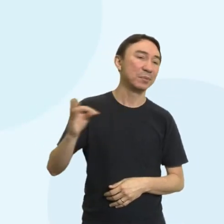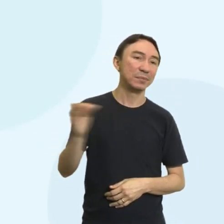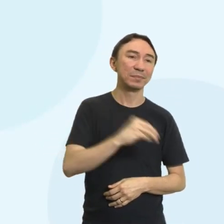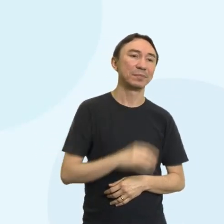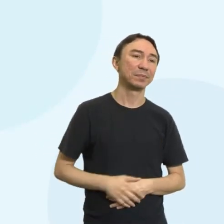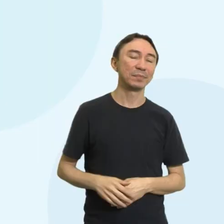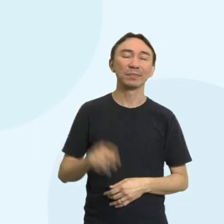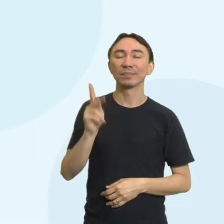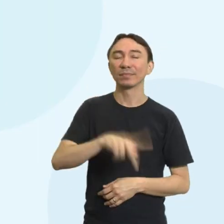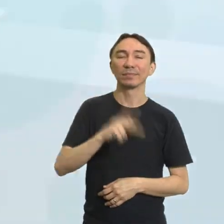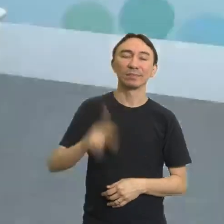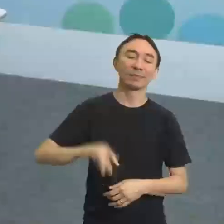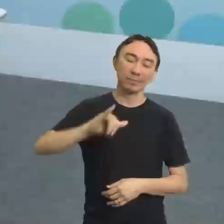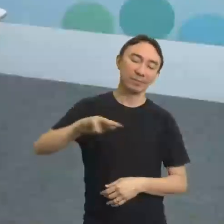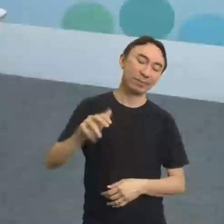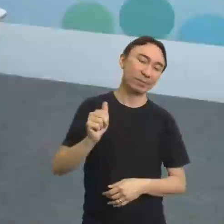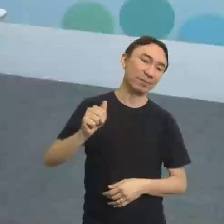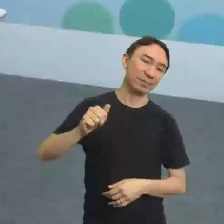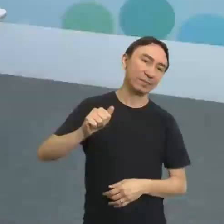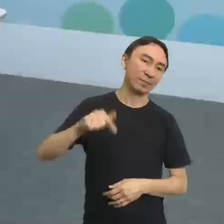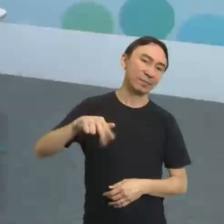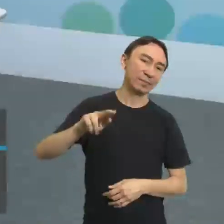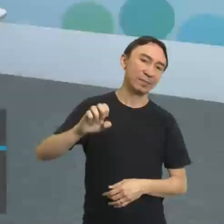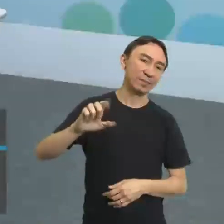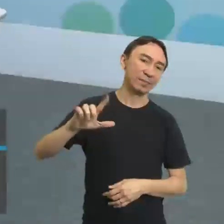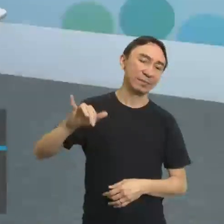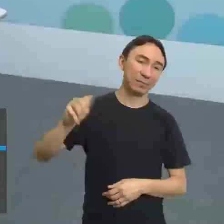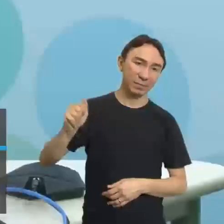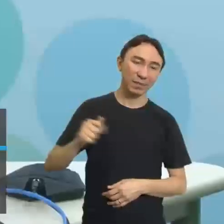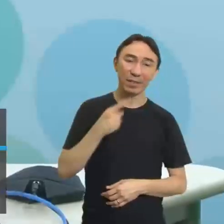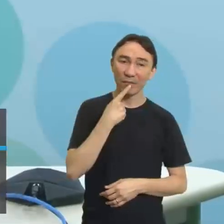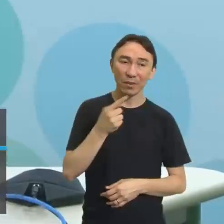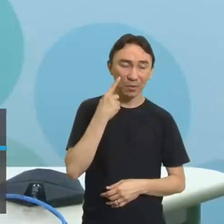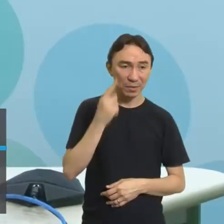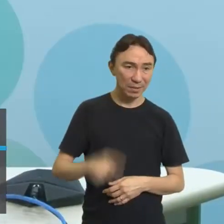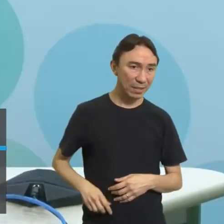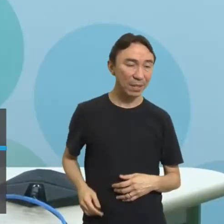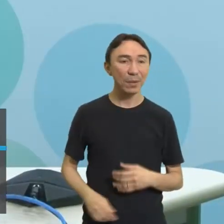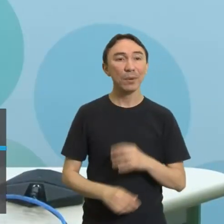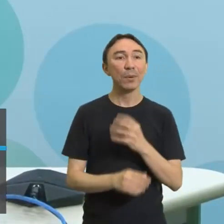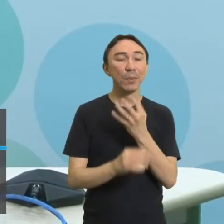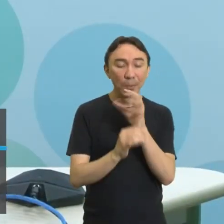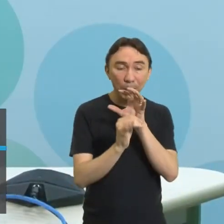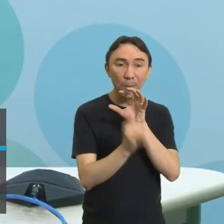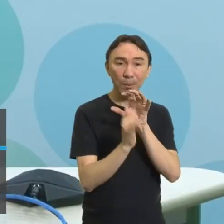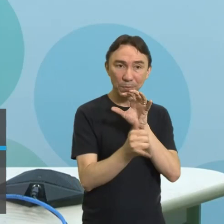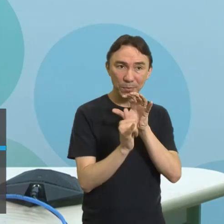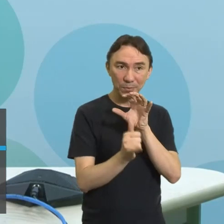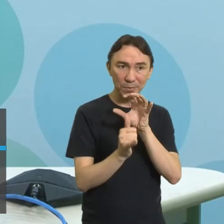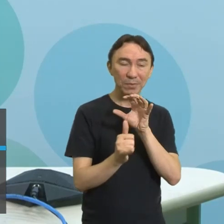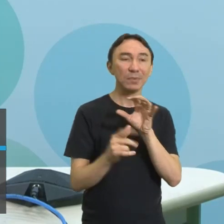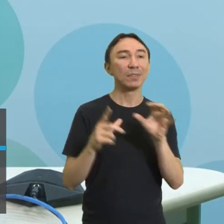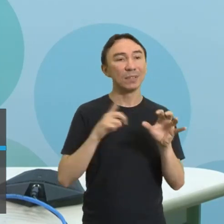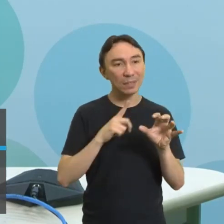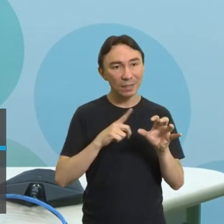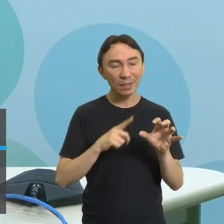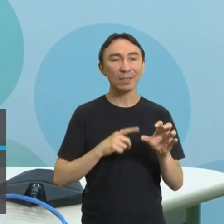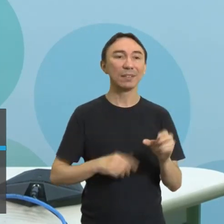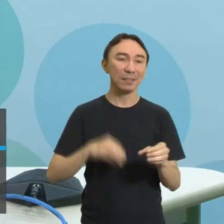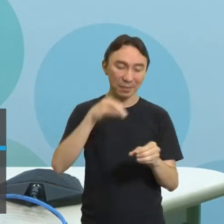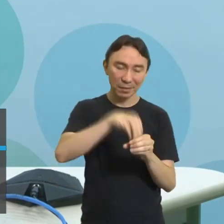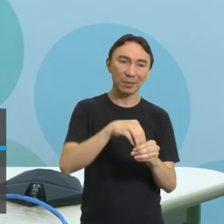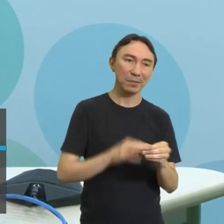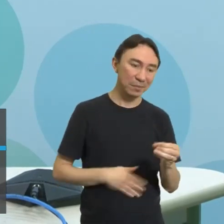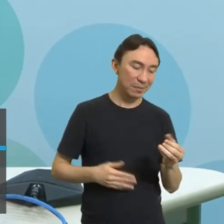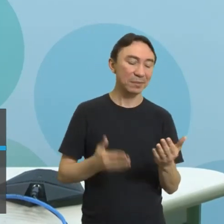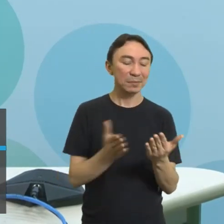professora Jaqueline, ela disse que esse conto da Bruxa e o Caldeirão tem no material do terceiro ano do Ler e Escrever, legal. né?